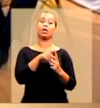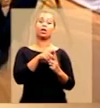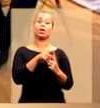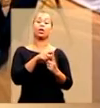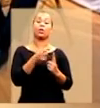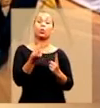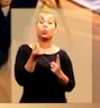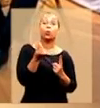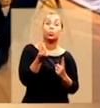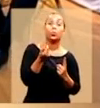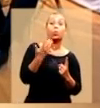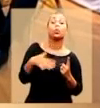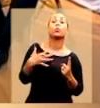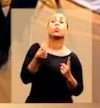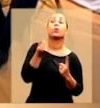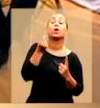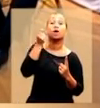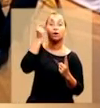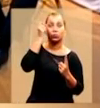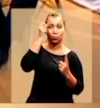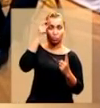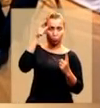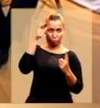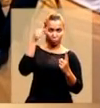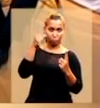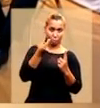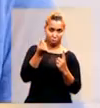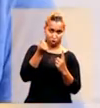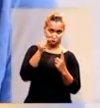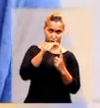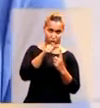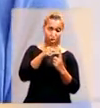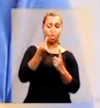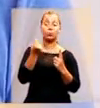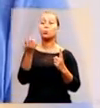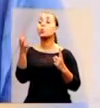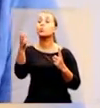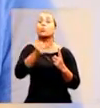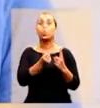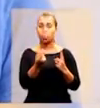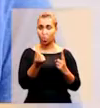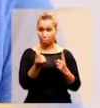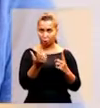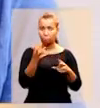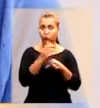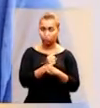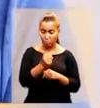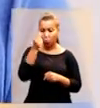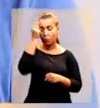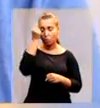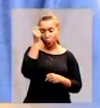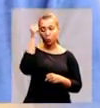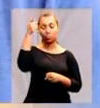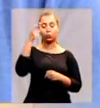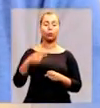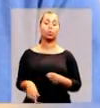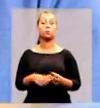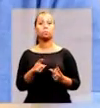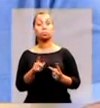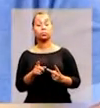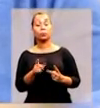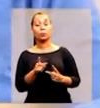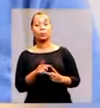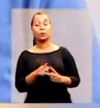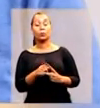é o custo da cultura, o custo do povo da cultura, Sim. o custo do modo de produção da cultura, da arte, o custo